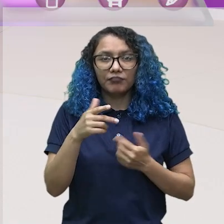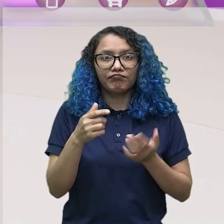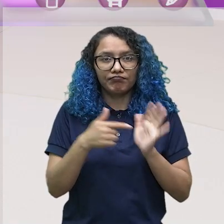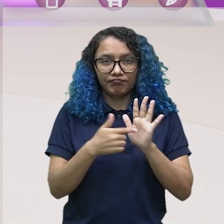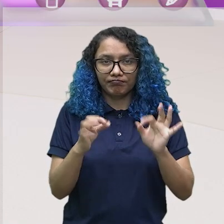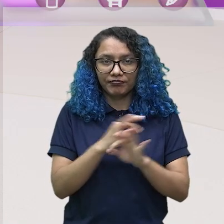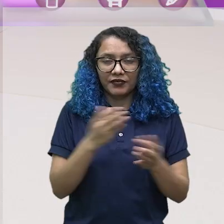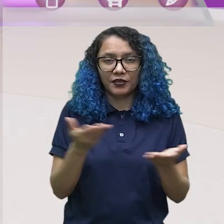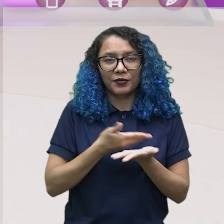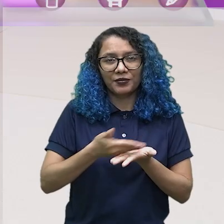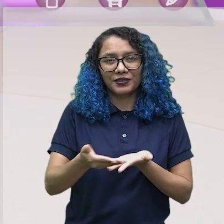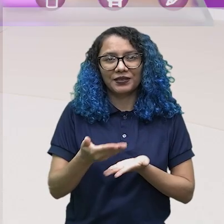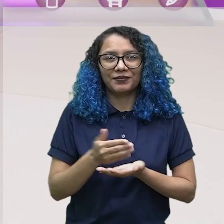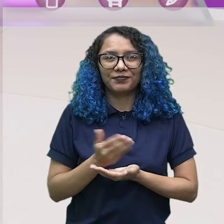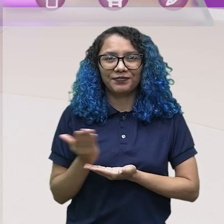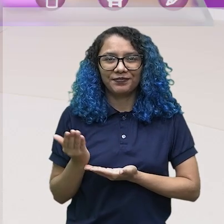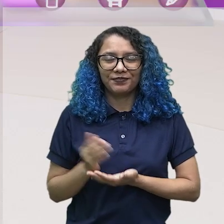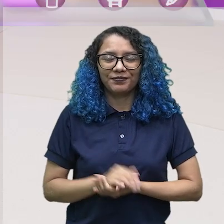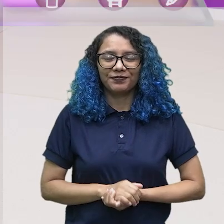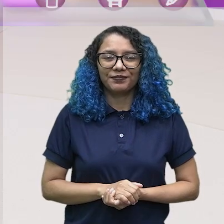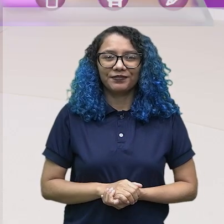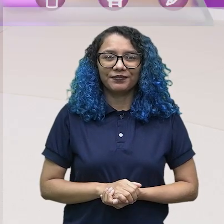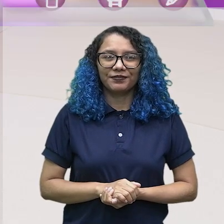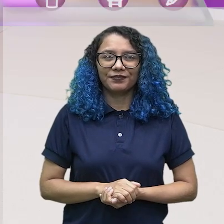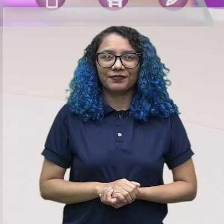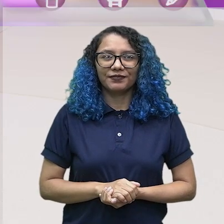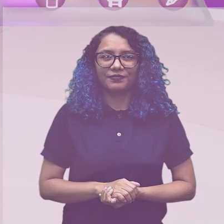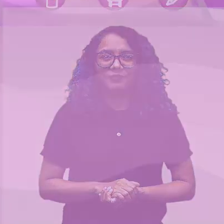dito isto, vamos agora dar início à nossa aula.